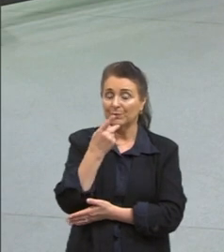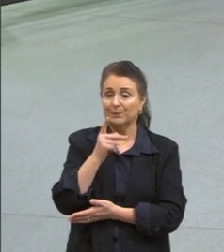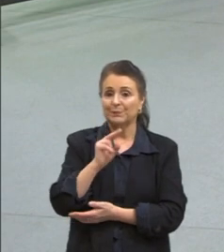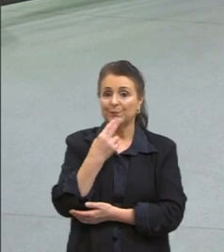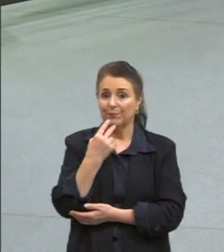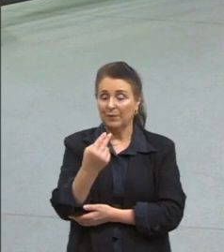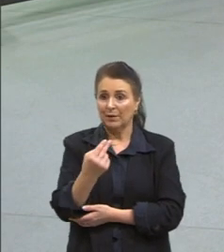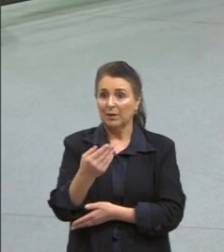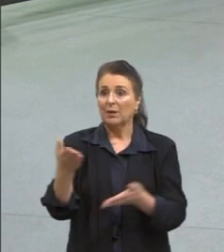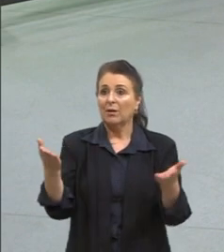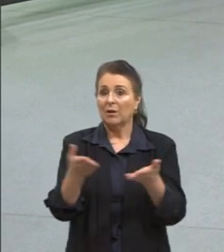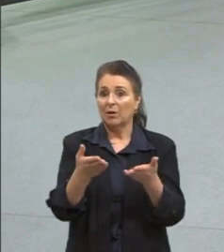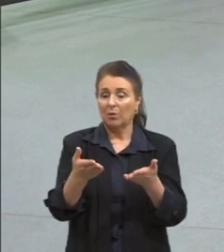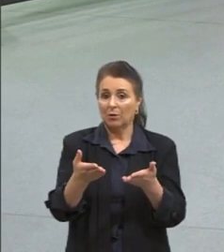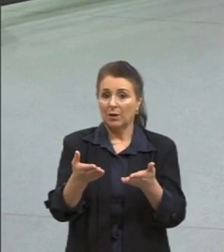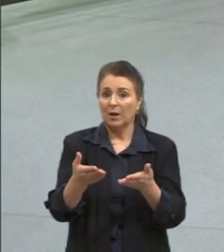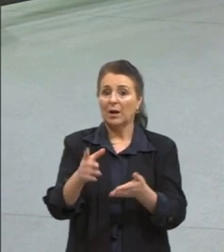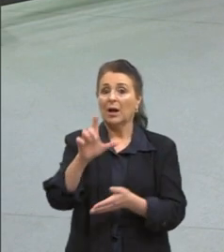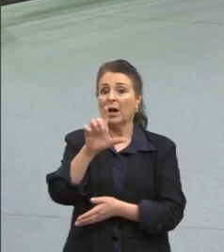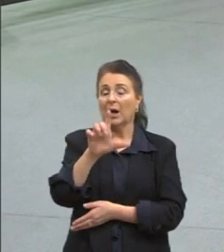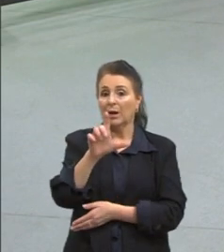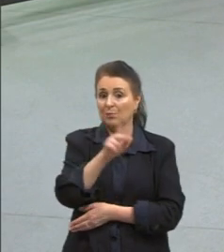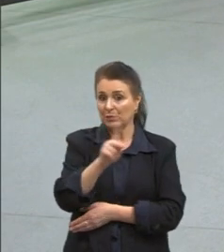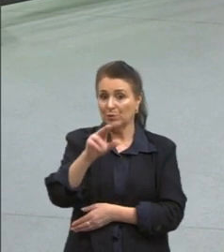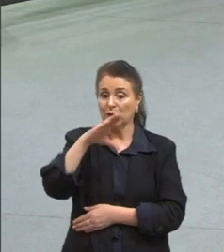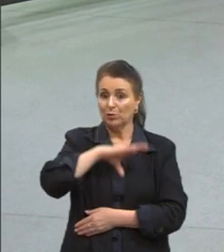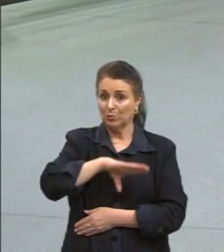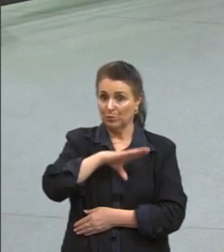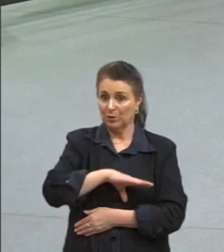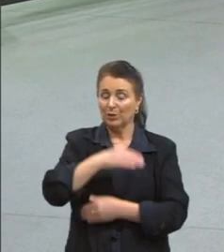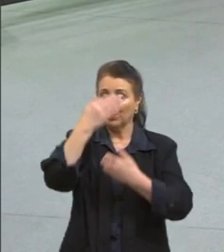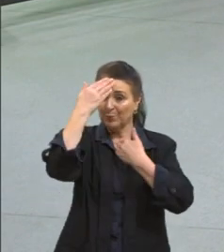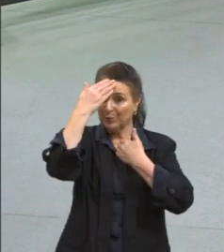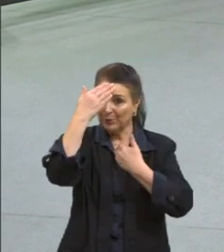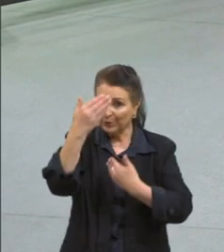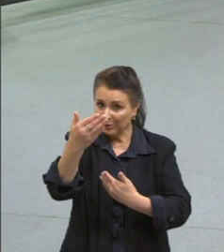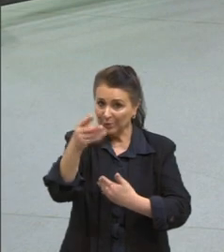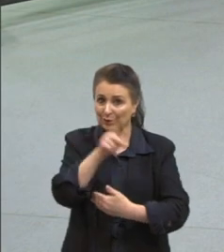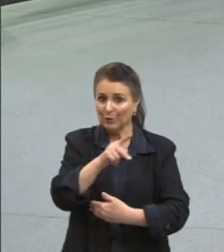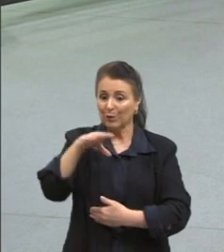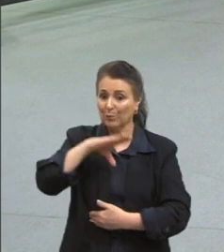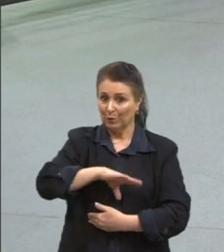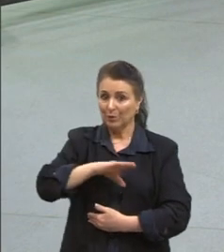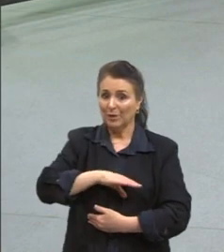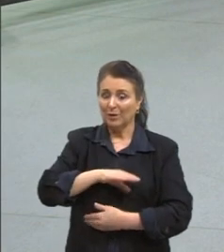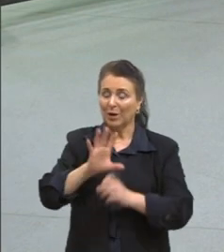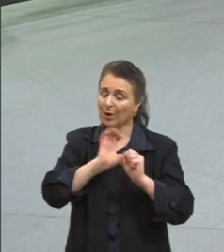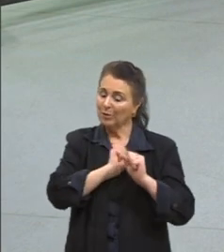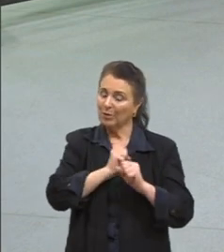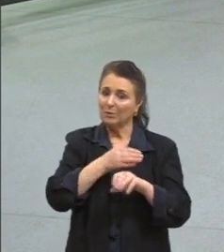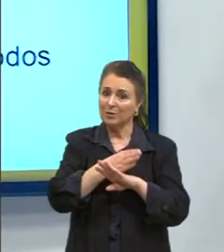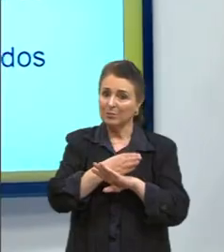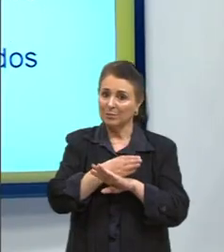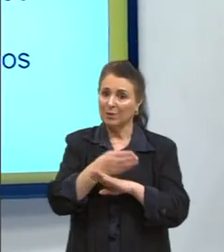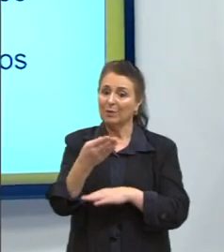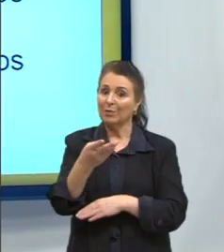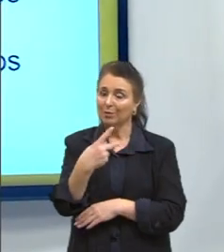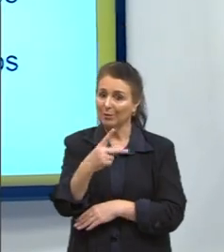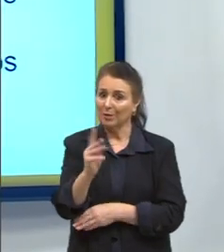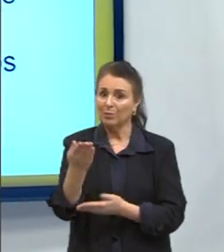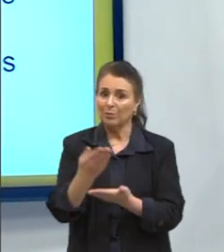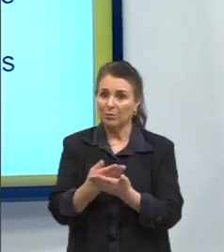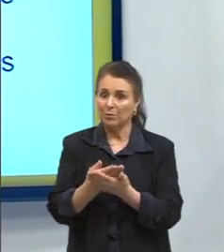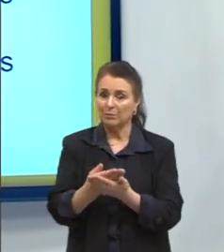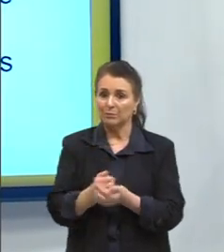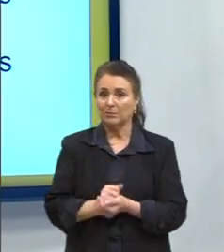eu passo a bola então de volta para Lu né E muito obrigado Lu adorei participar da tua aula pessoal então assim ó tá